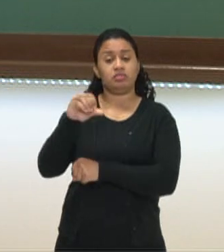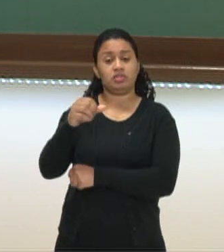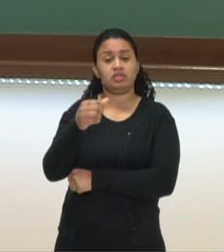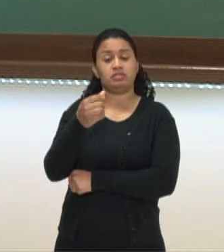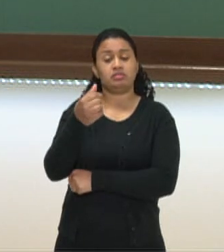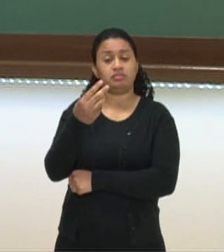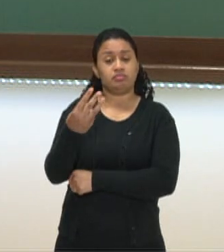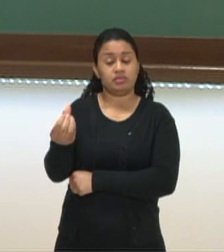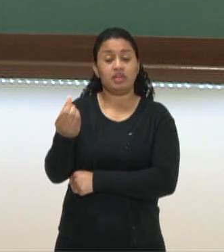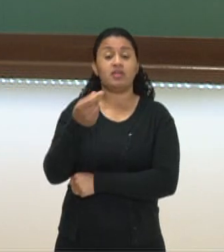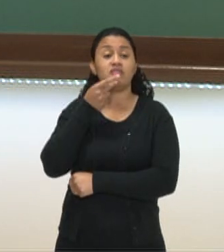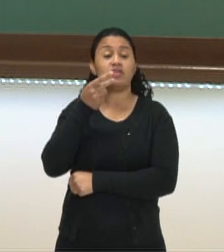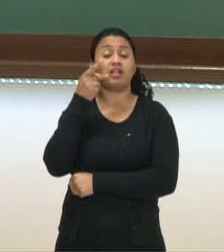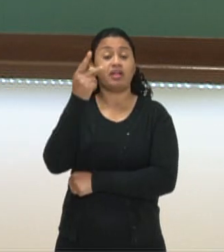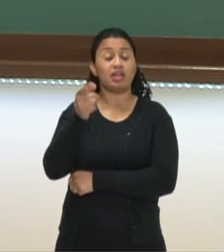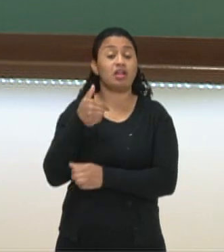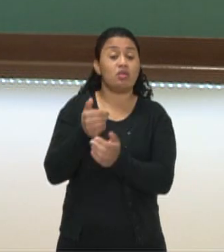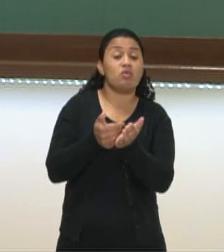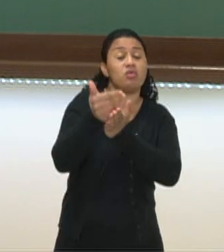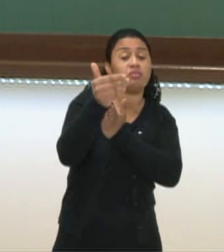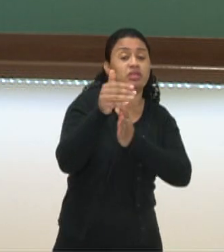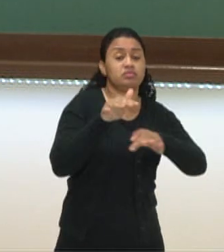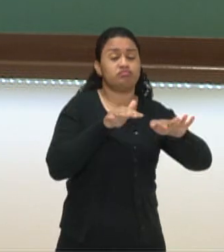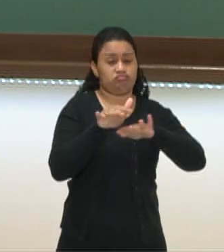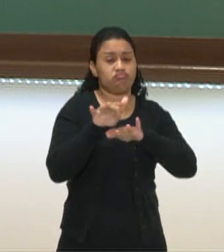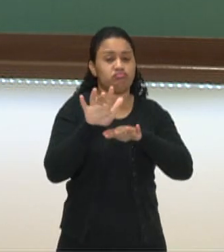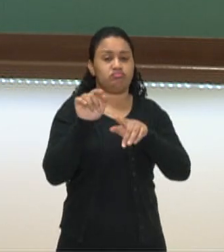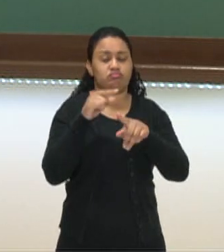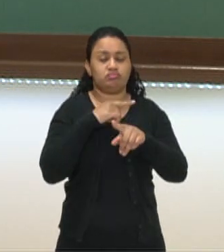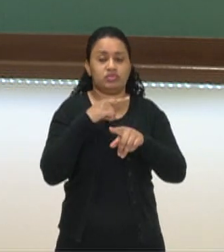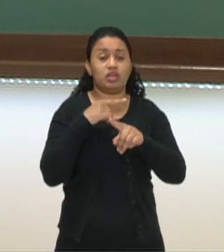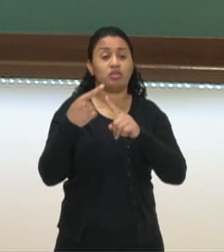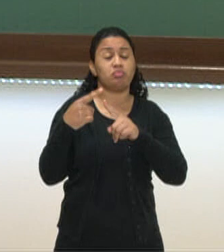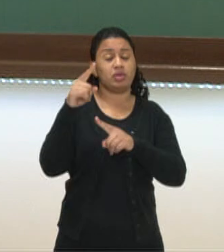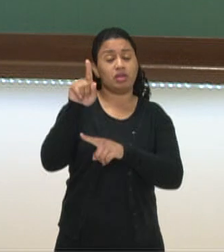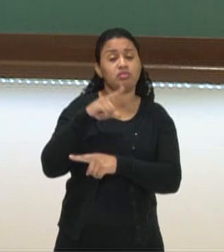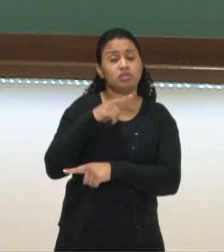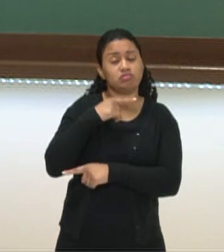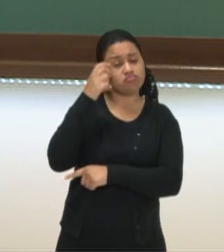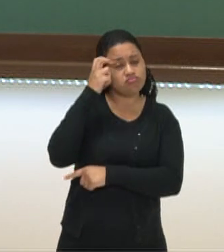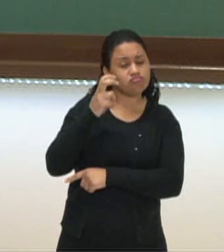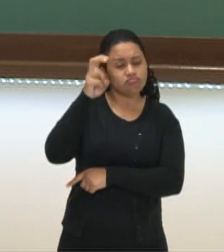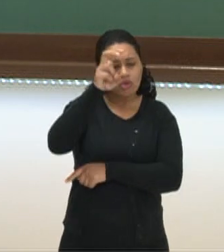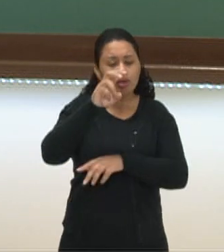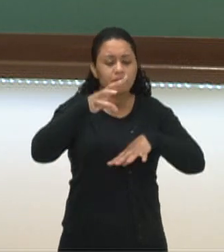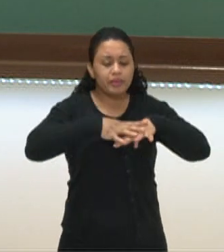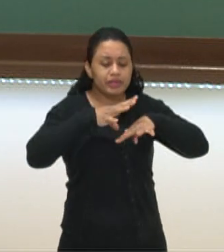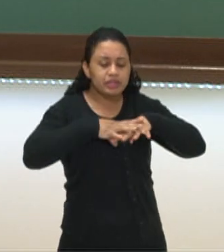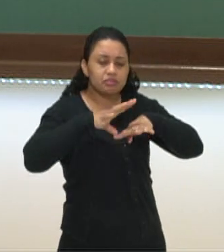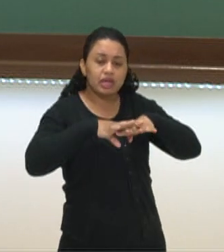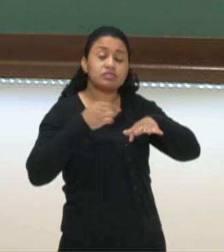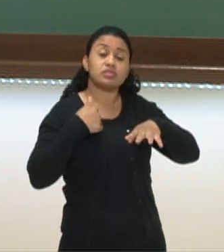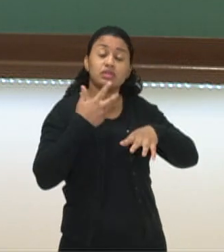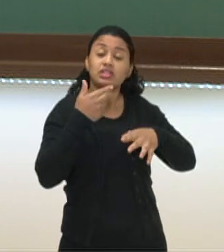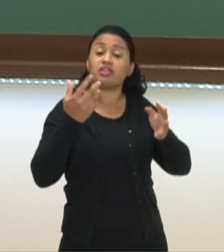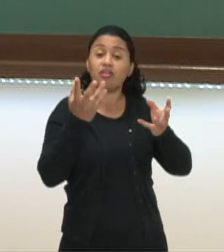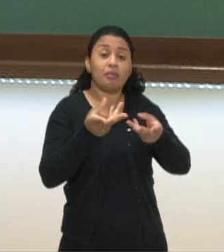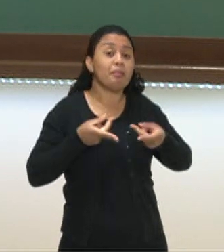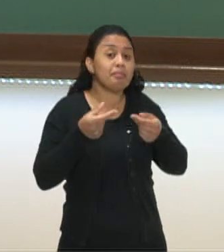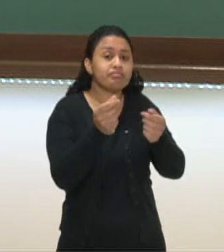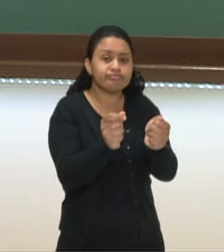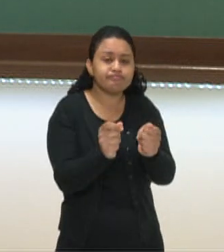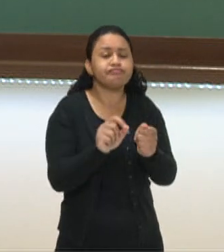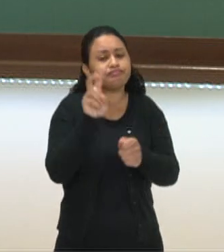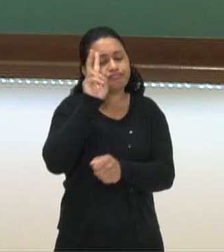consideraram Kandinsky o precursor do movimento deles, porque Kandinsky ele tinha uma mente muito matemática e era uma coisa muito idealizada, então eles achavam isso maravilhoso. Lembrando